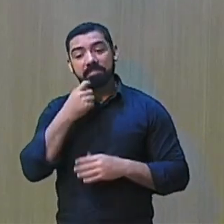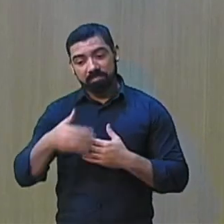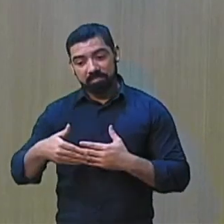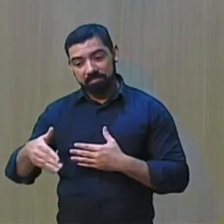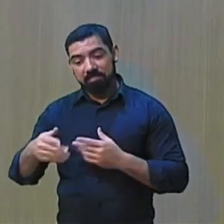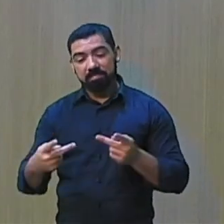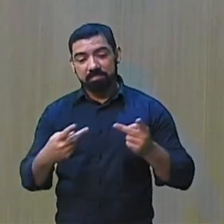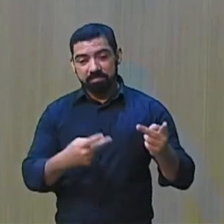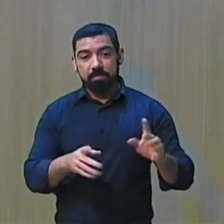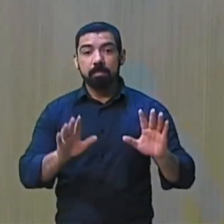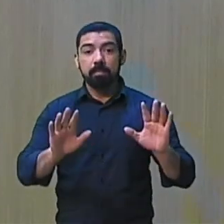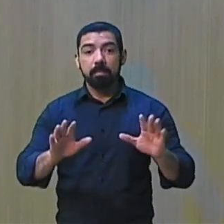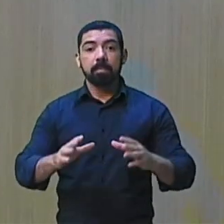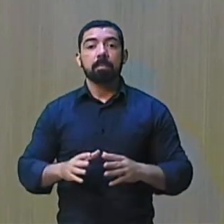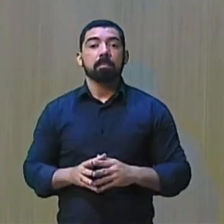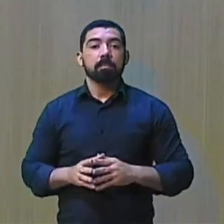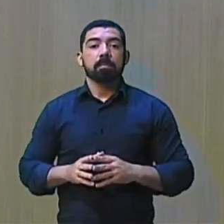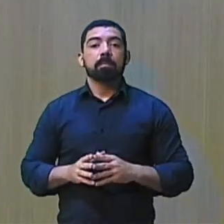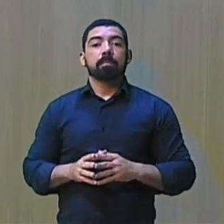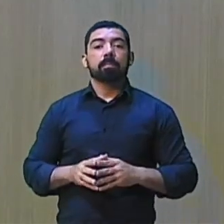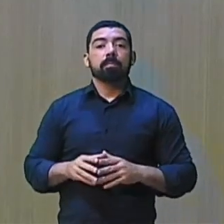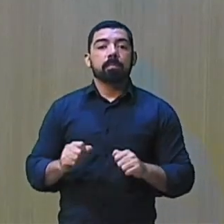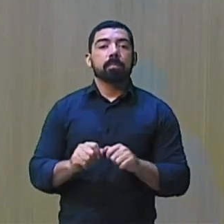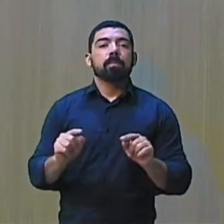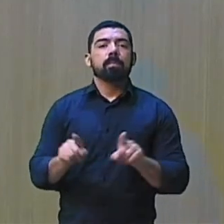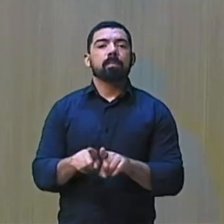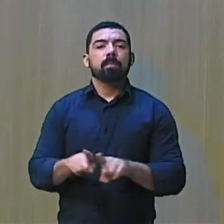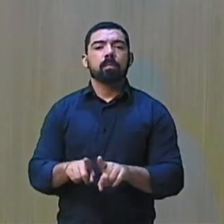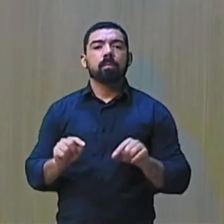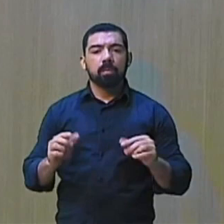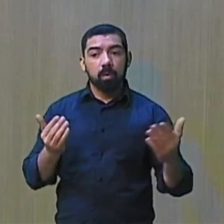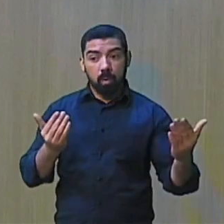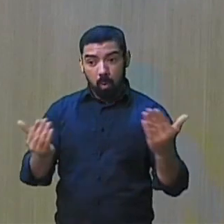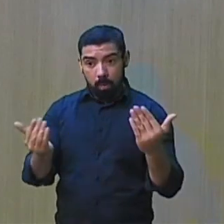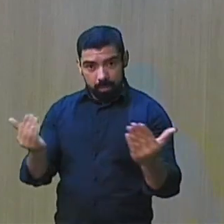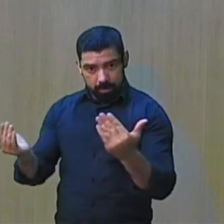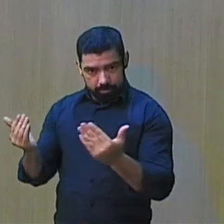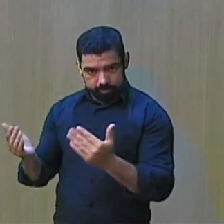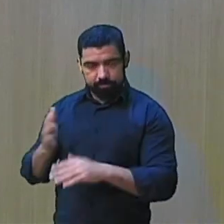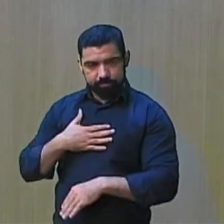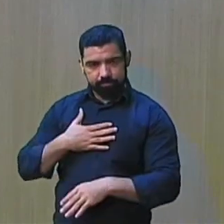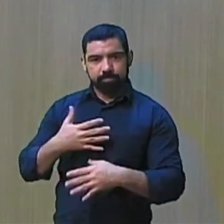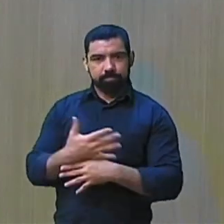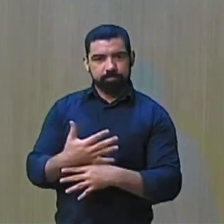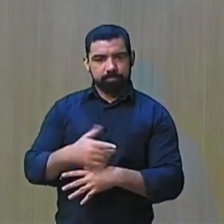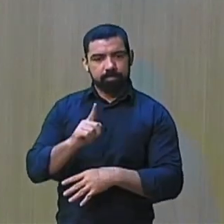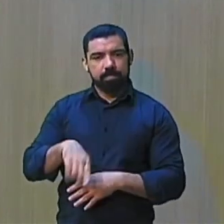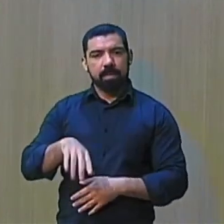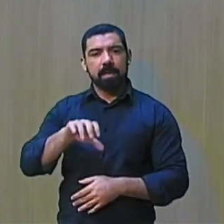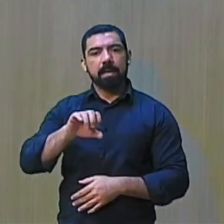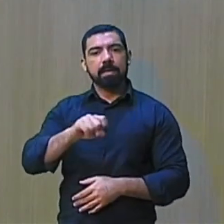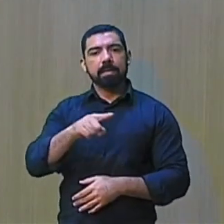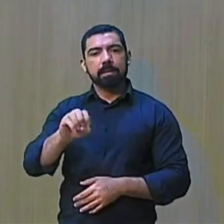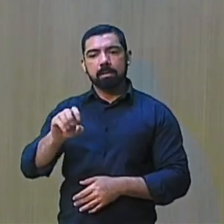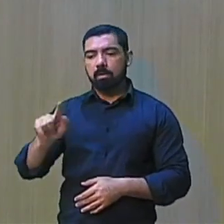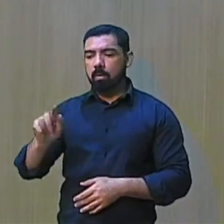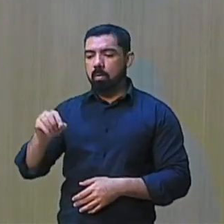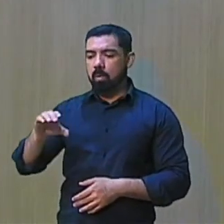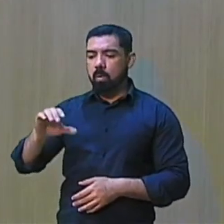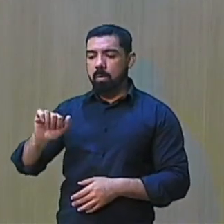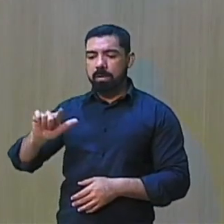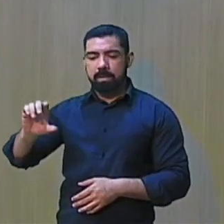mas fazendo também um comparativo com a minha cidade que é São Gonçalo do Amarante